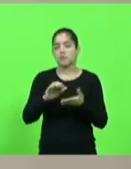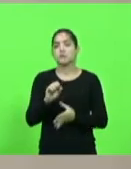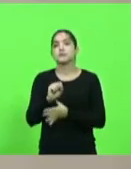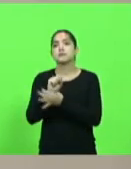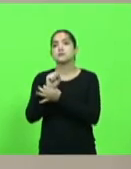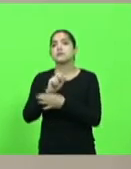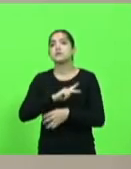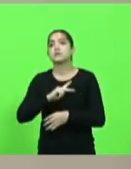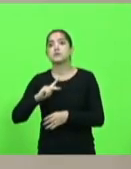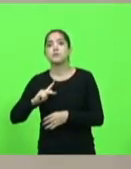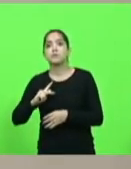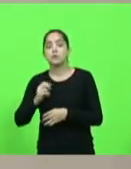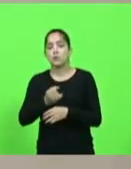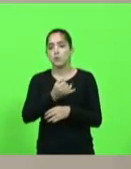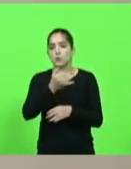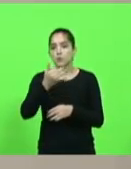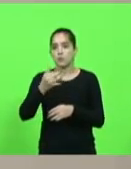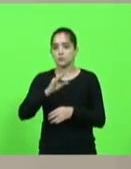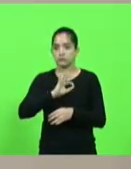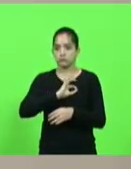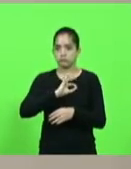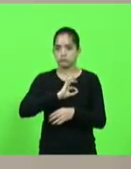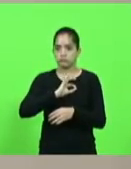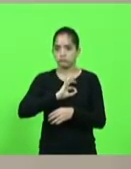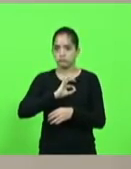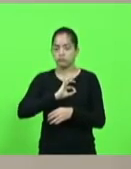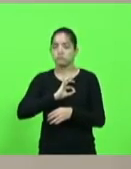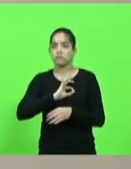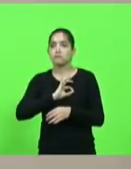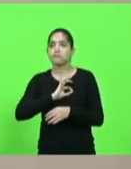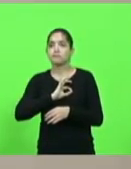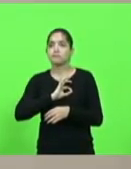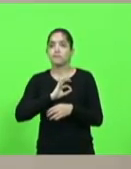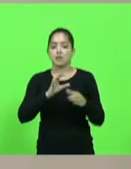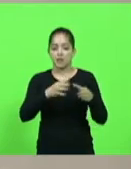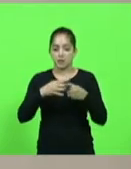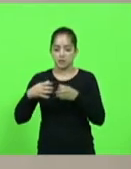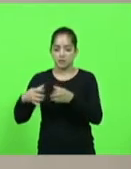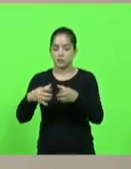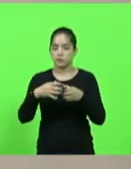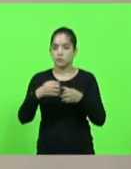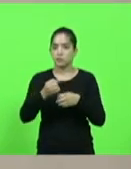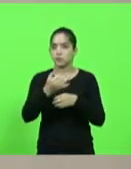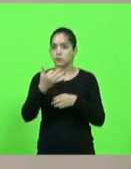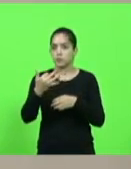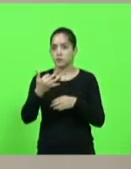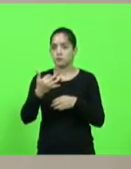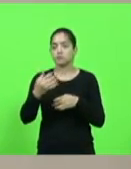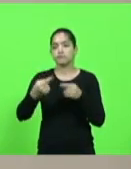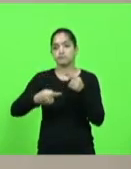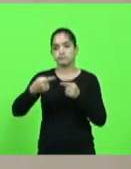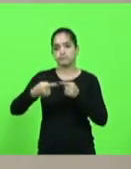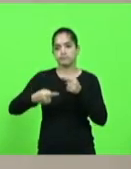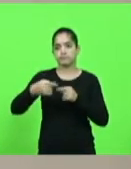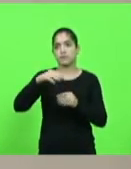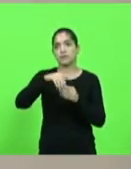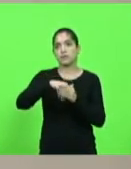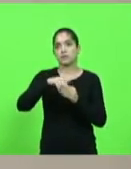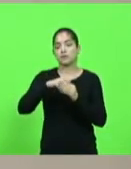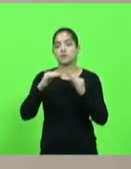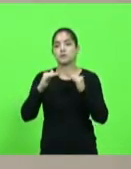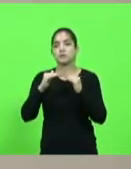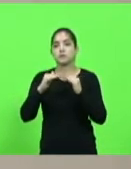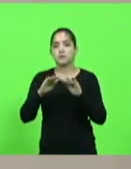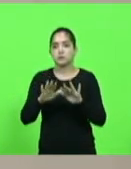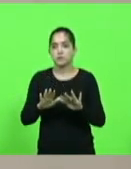acerca do número de agentes da Polícia Militar, ativos e inativos de cada posto. Em discussão. Não havendo quem queira discutir em votação, deputados